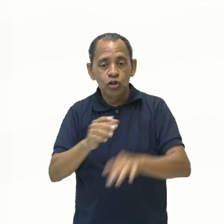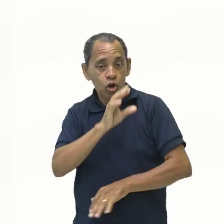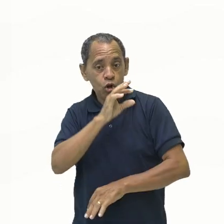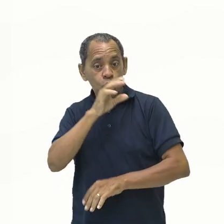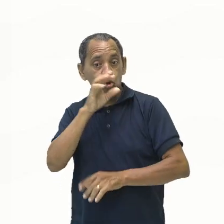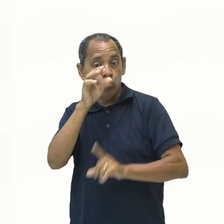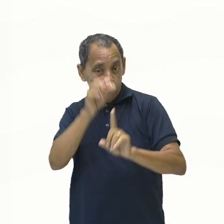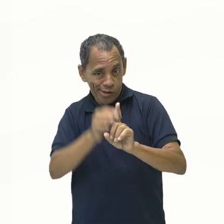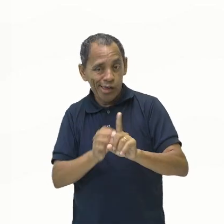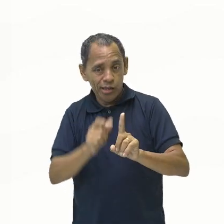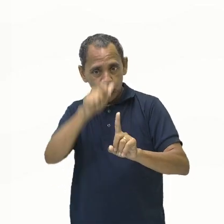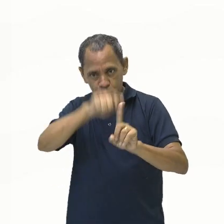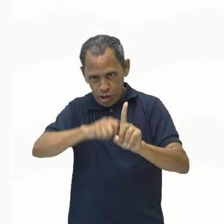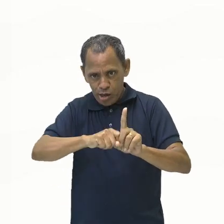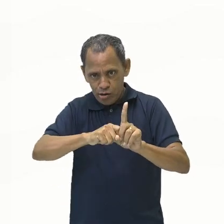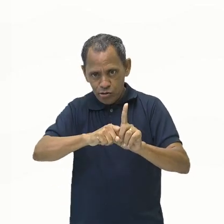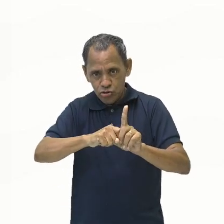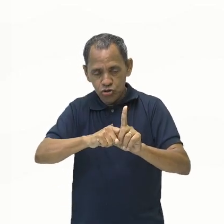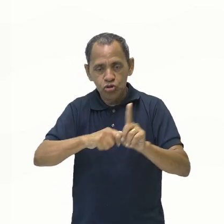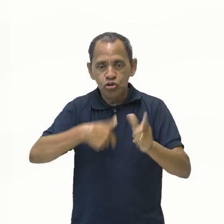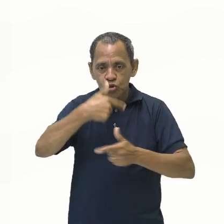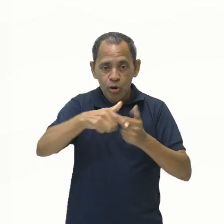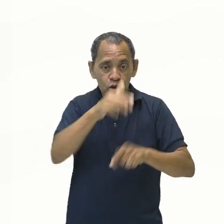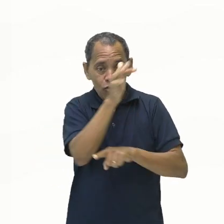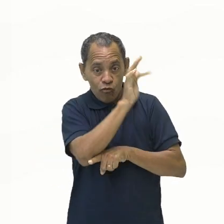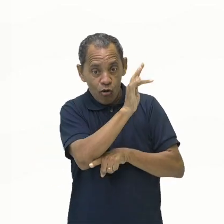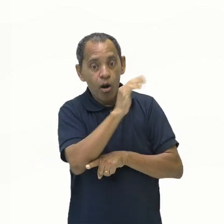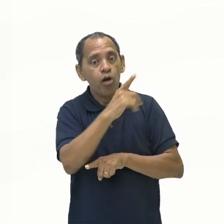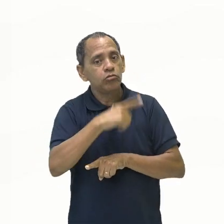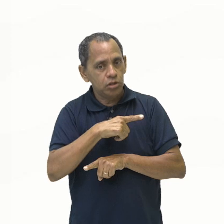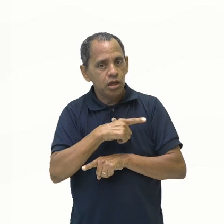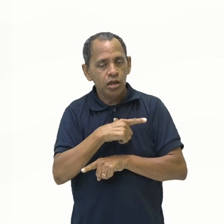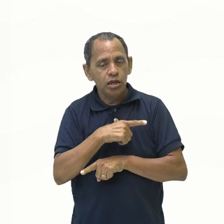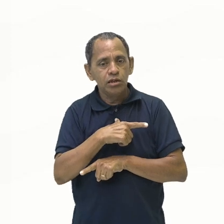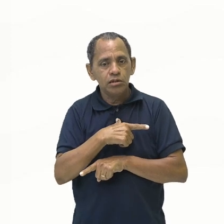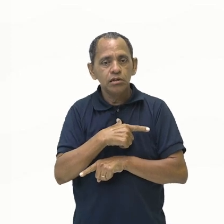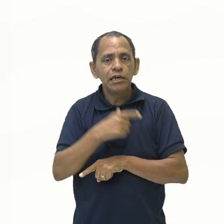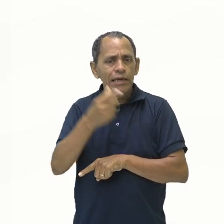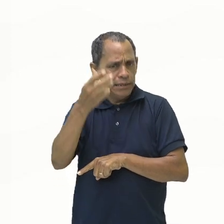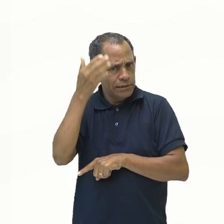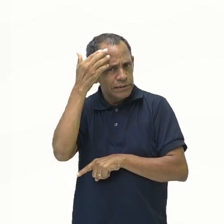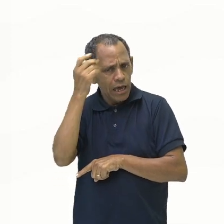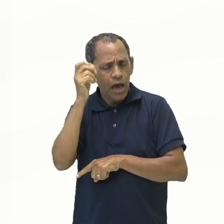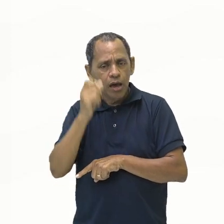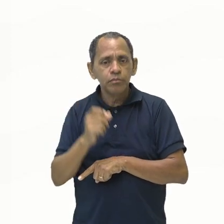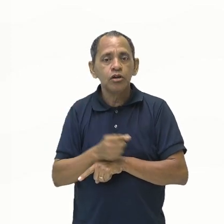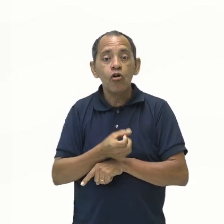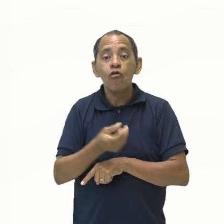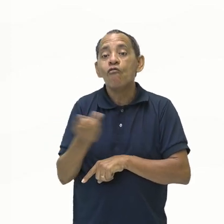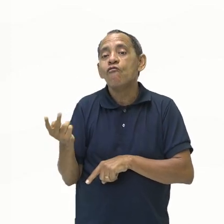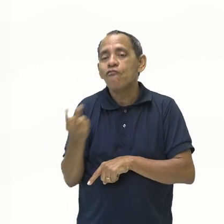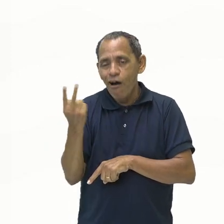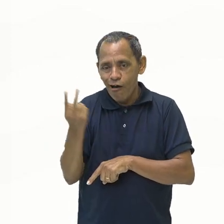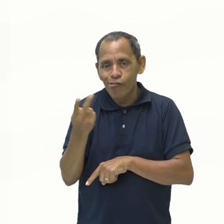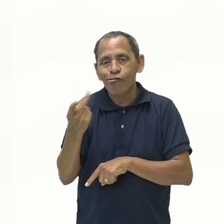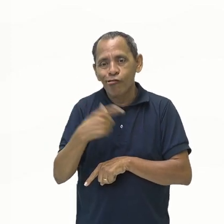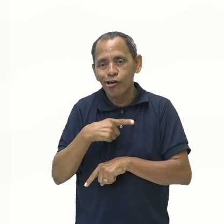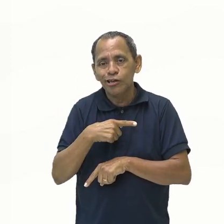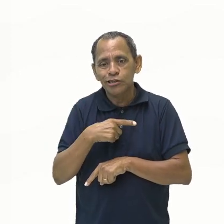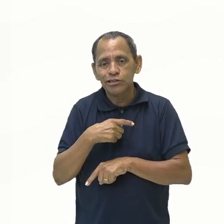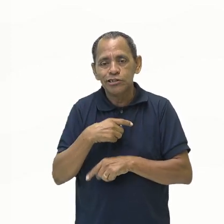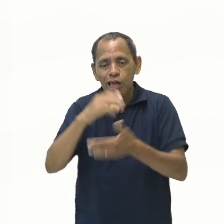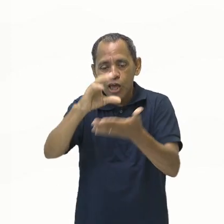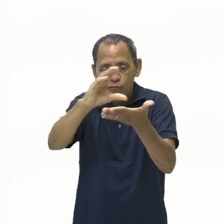o empregado formal, ele tem consciência de quanto ele vai receber, ele tem essa